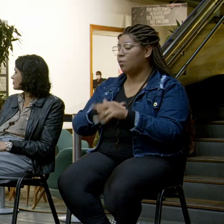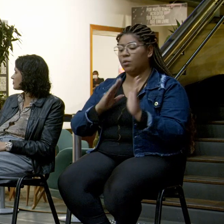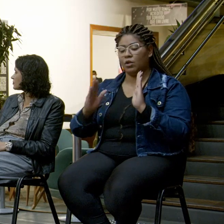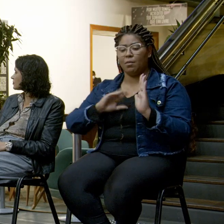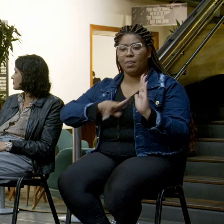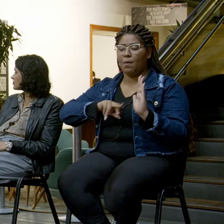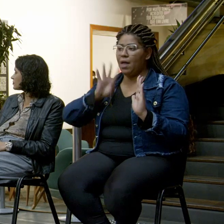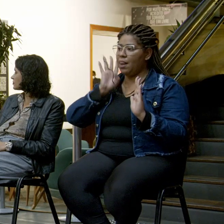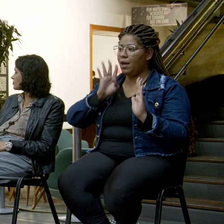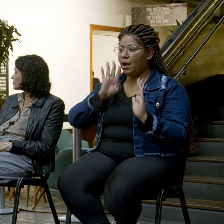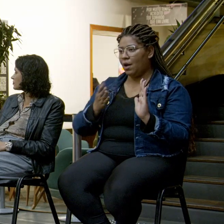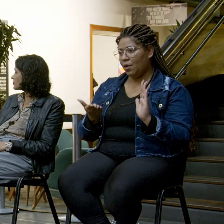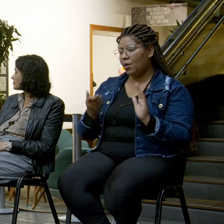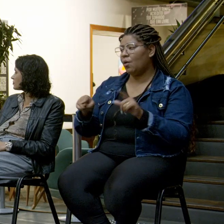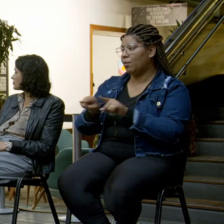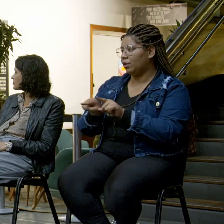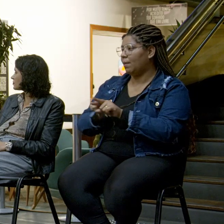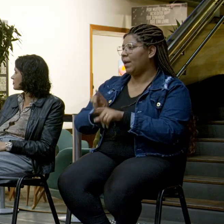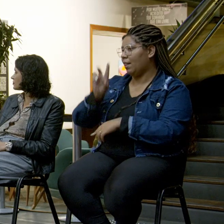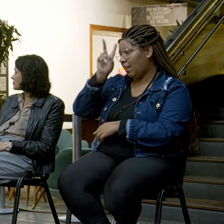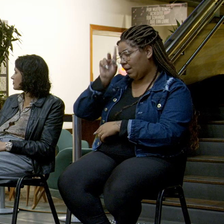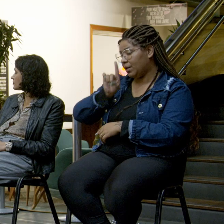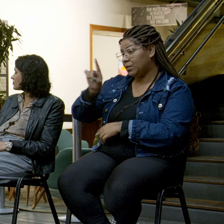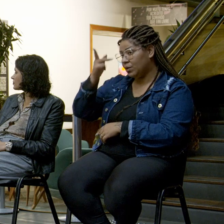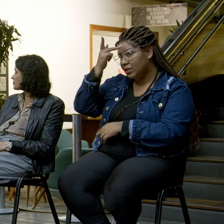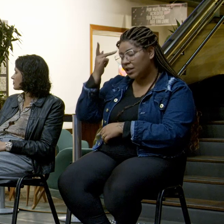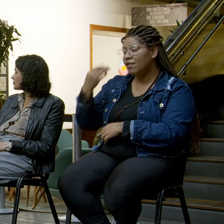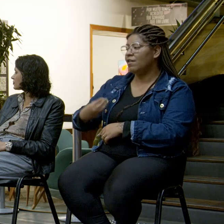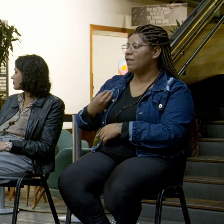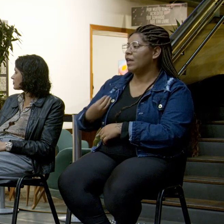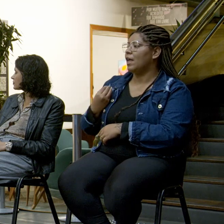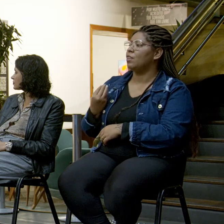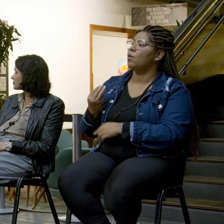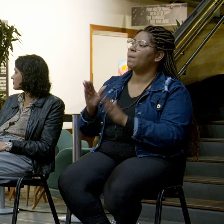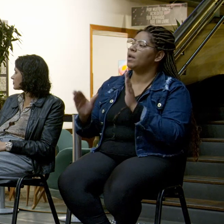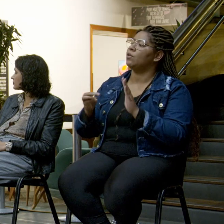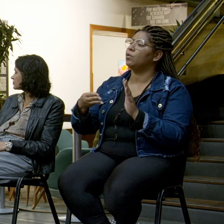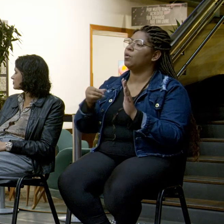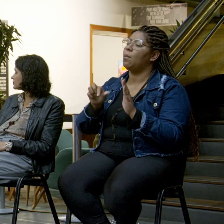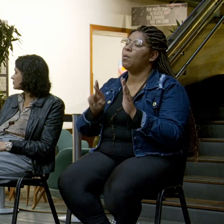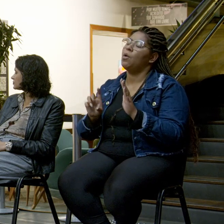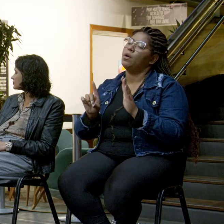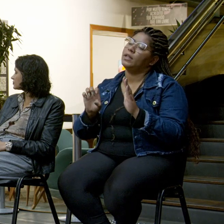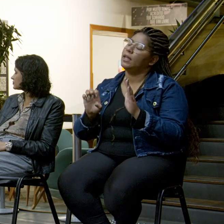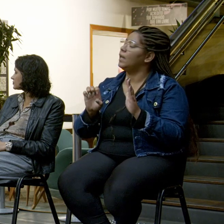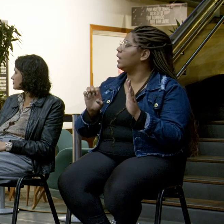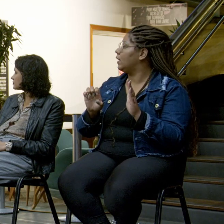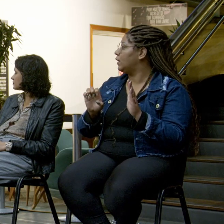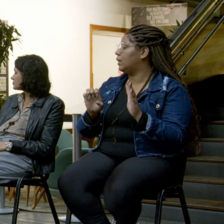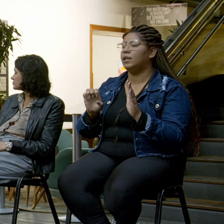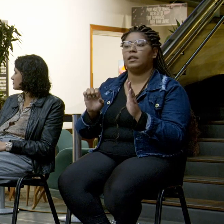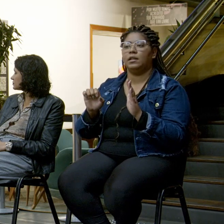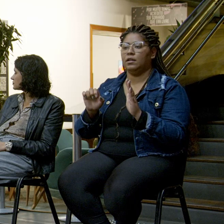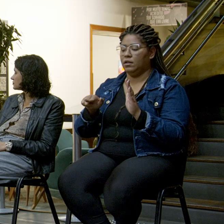trivial, assim como o silêncio dos modernistas em relação a isso. Talvez esse fato possa até deslocar um